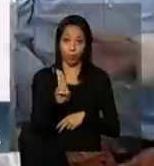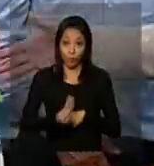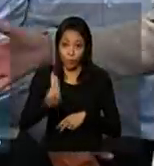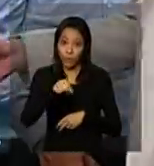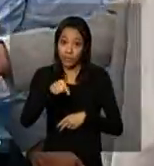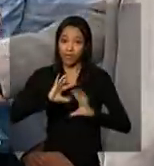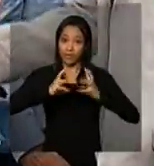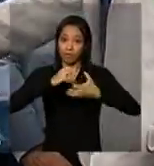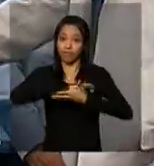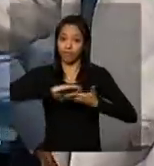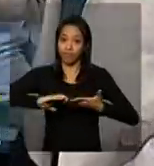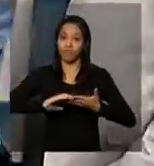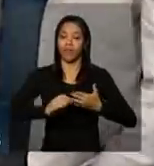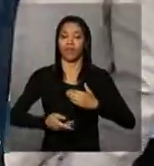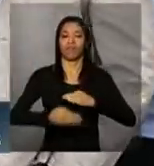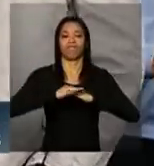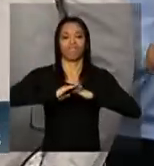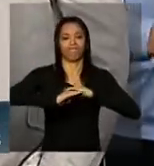das